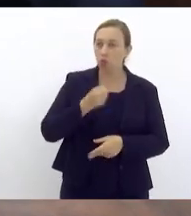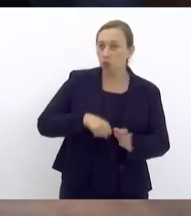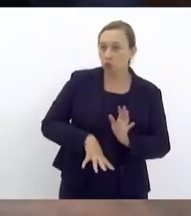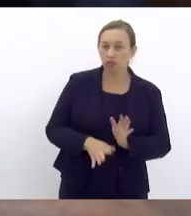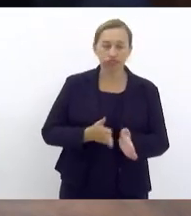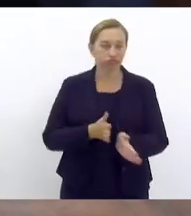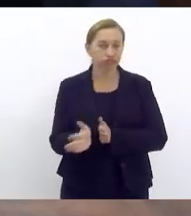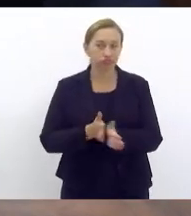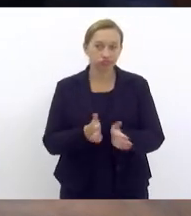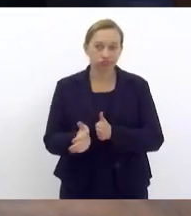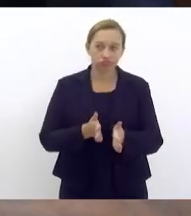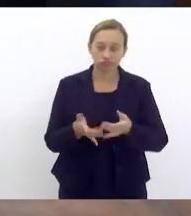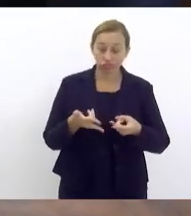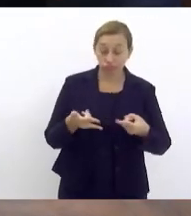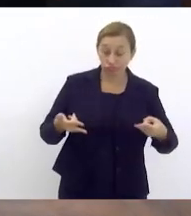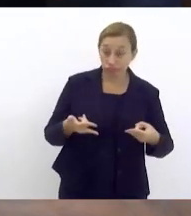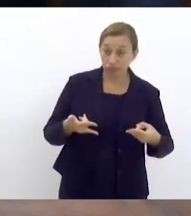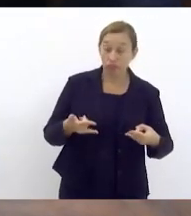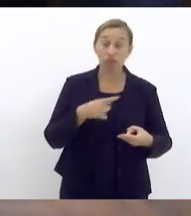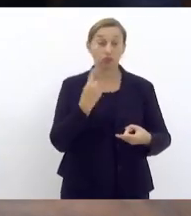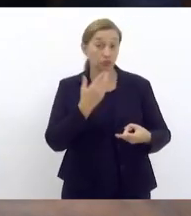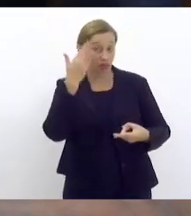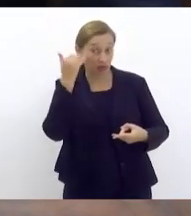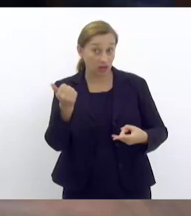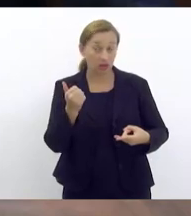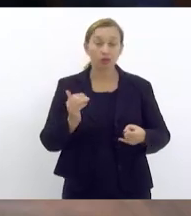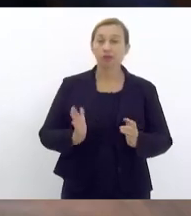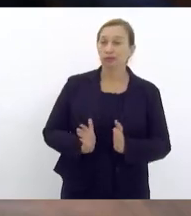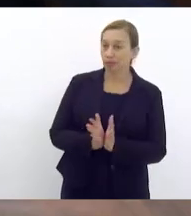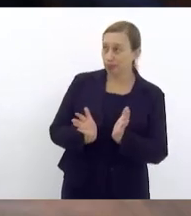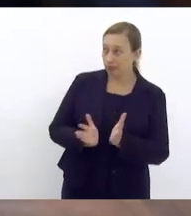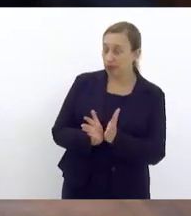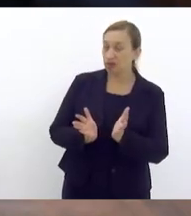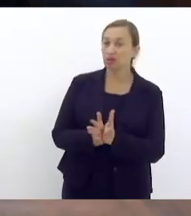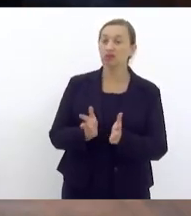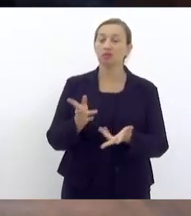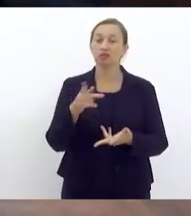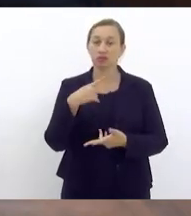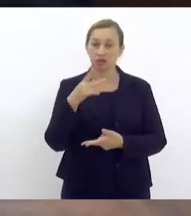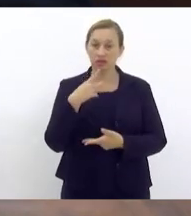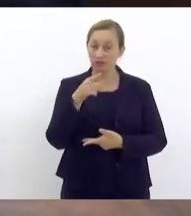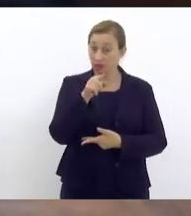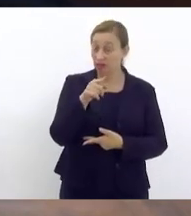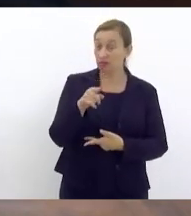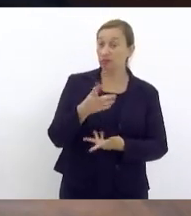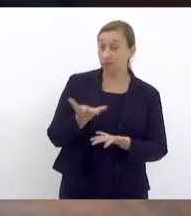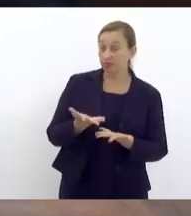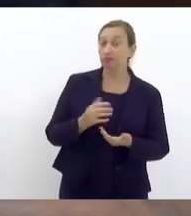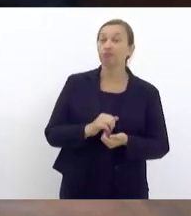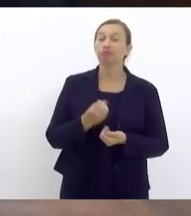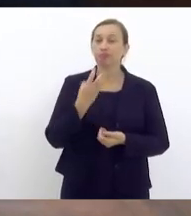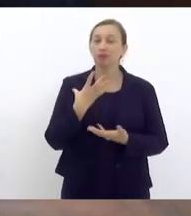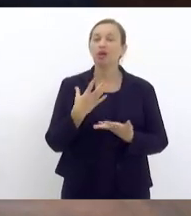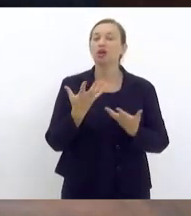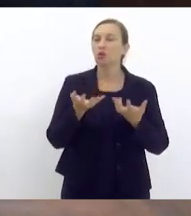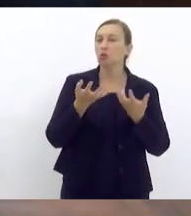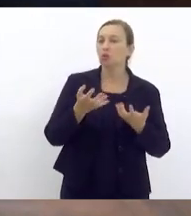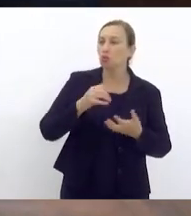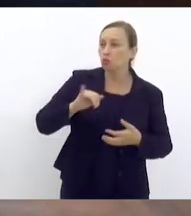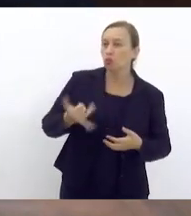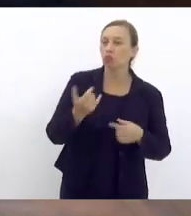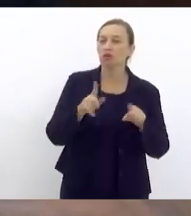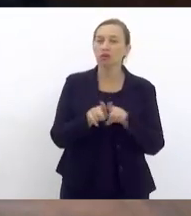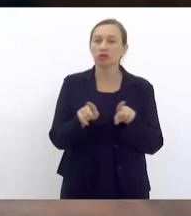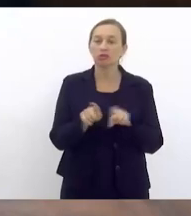absorvente como a gente sabe então isso é chamado de precariedade menstrual como você tá muito bem explanando e eu gostaria de aproveitar